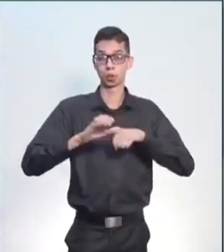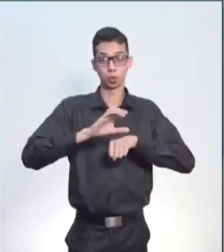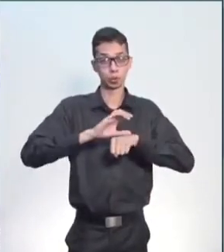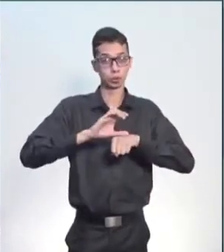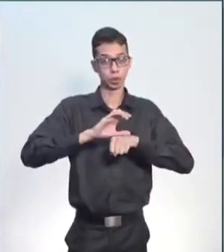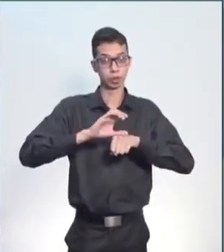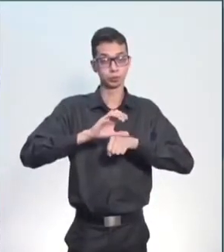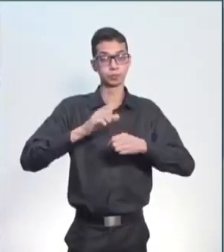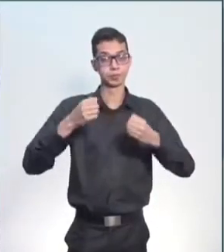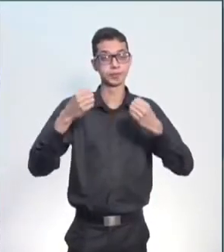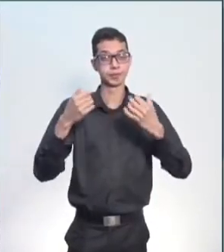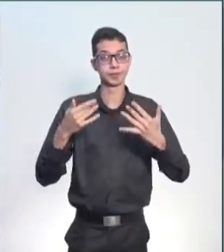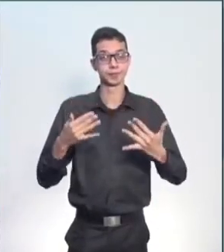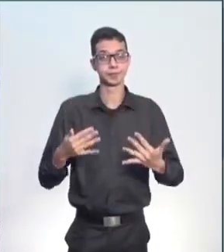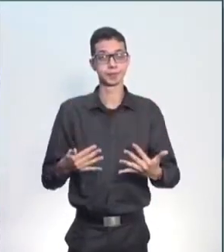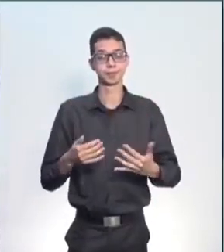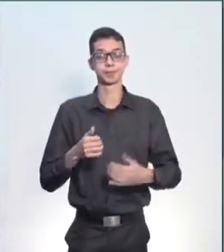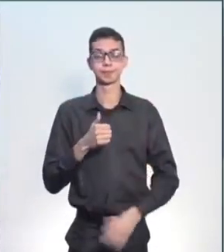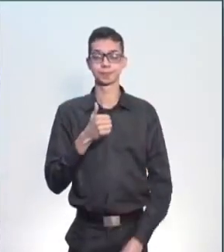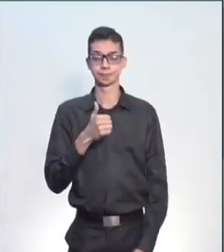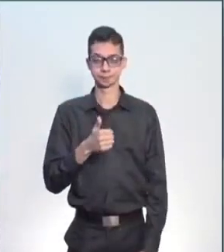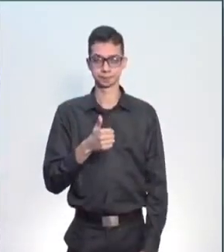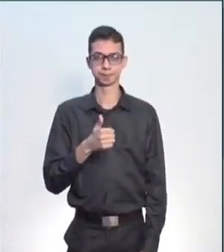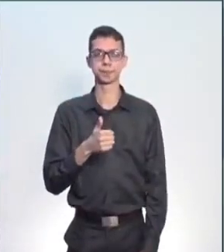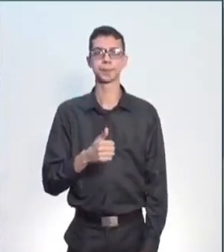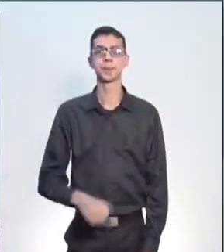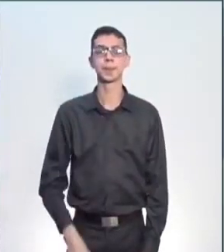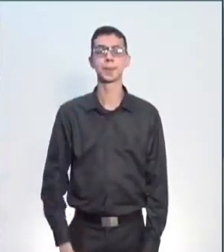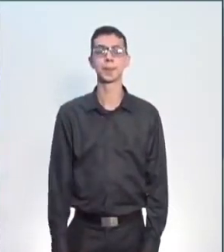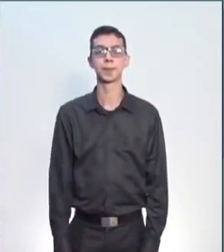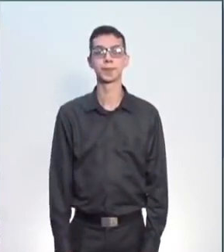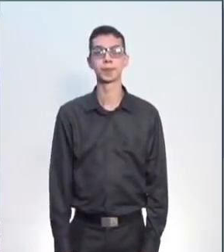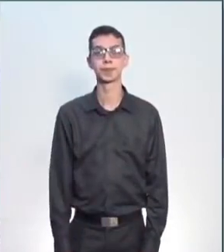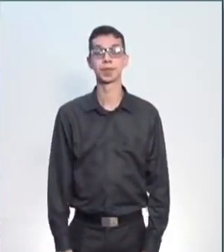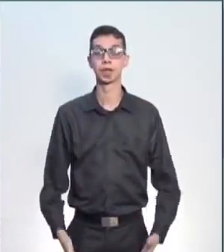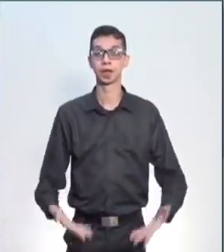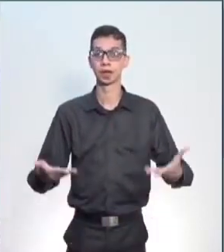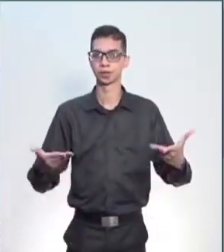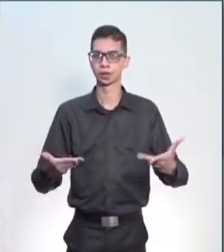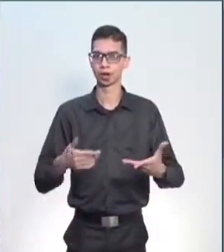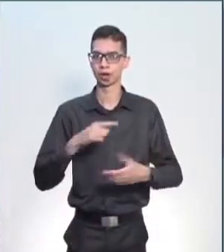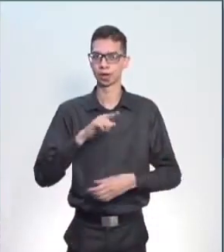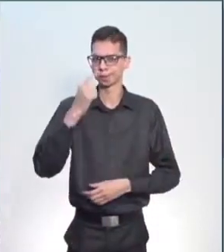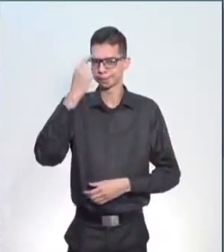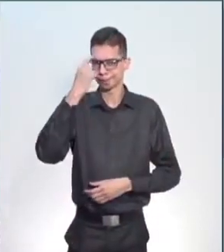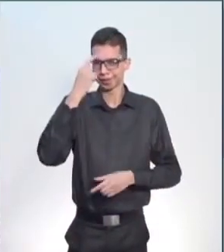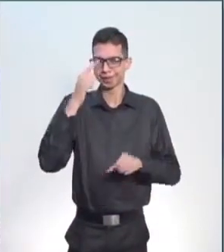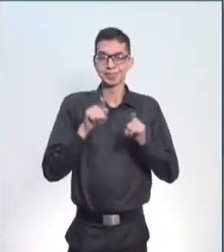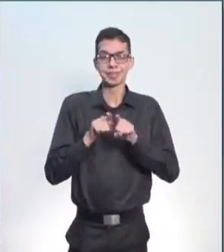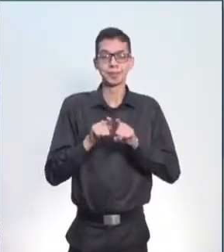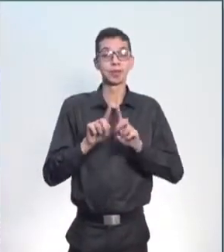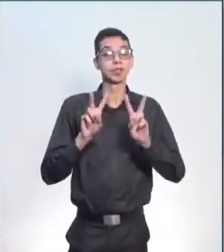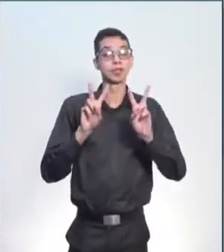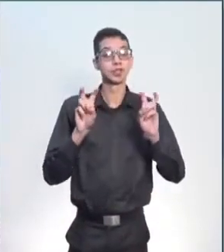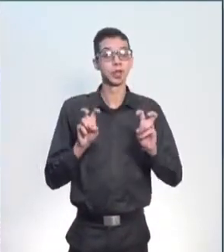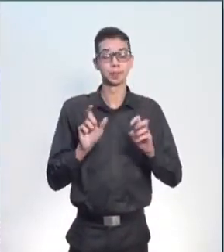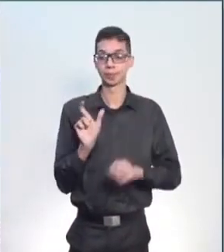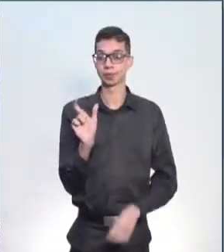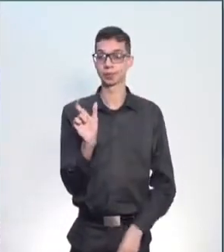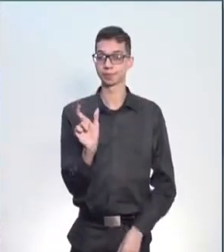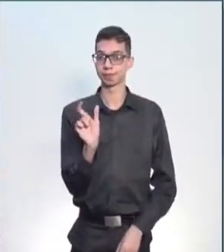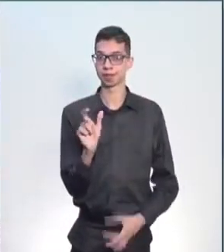constitucional, certo? Vamos lá pensar outro momento que aparece a